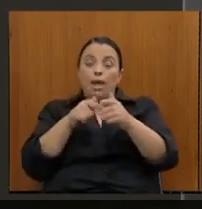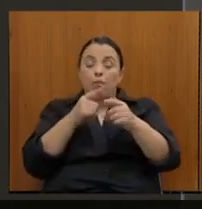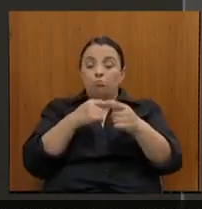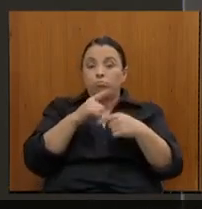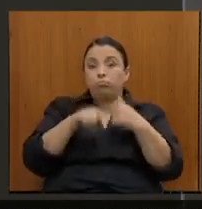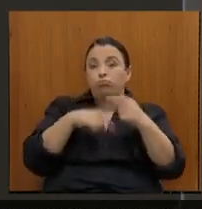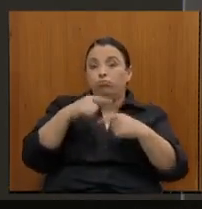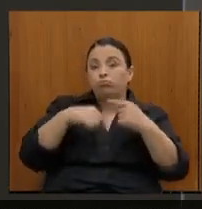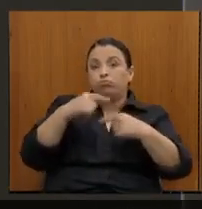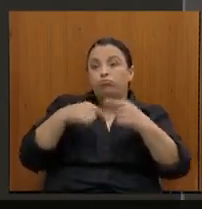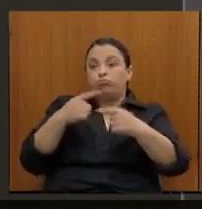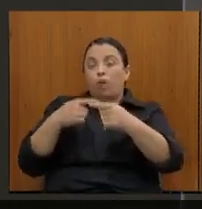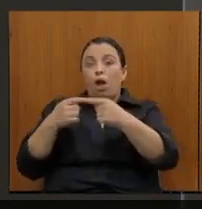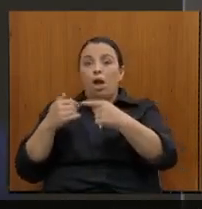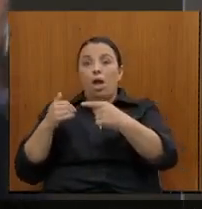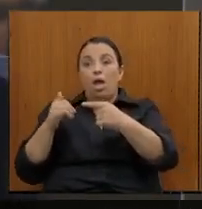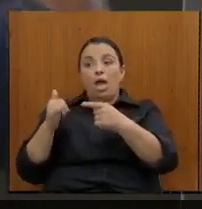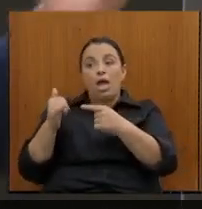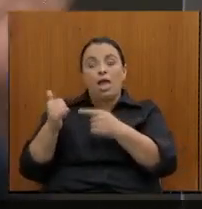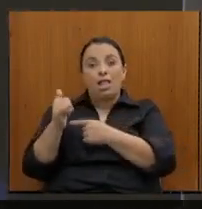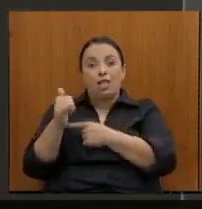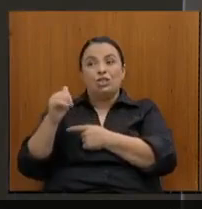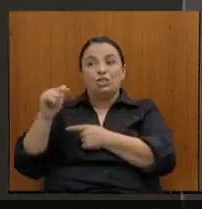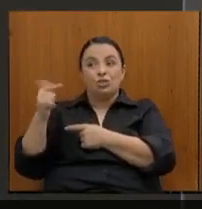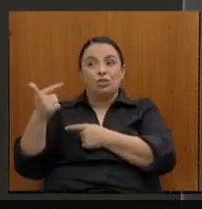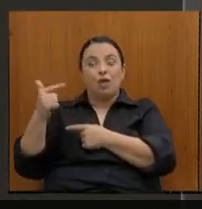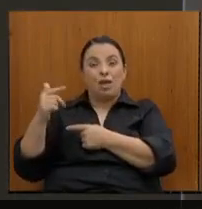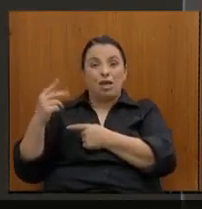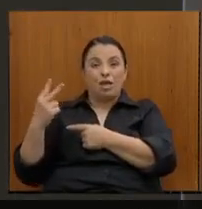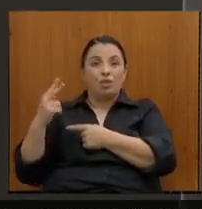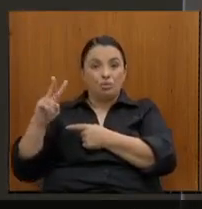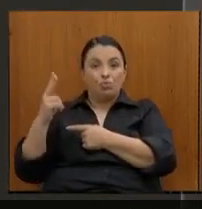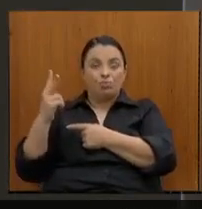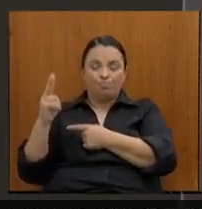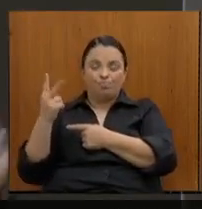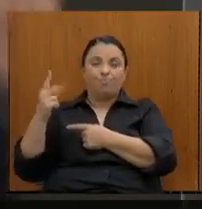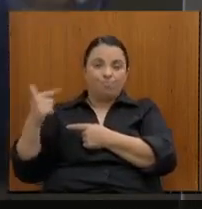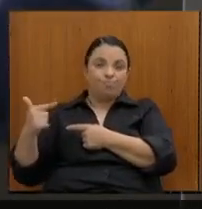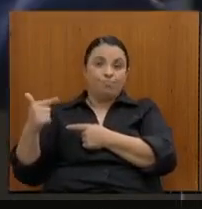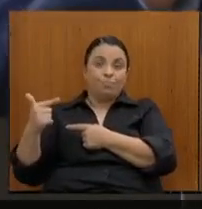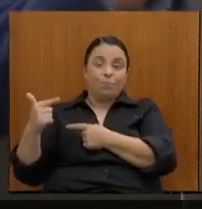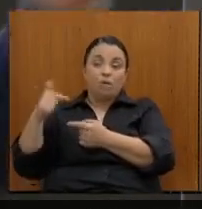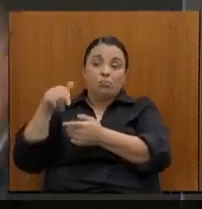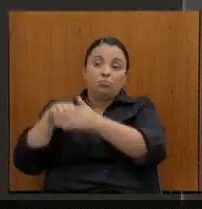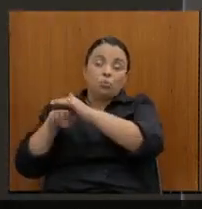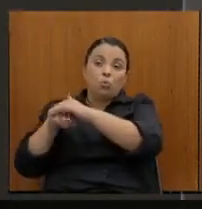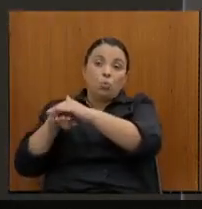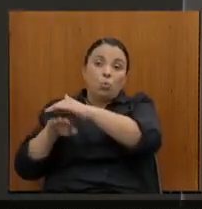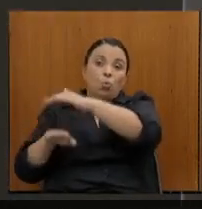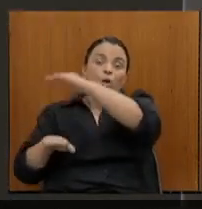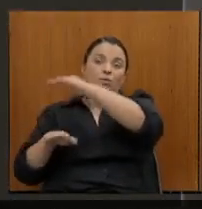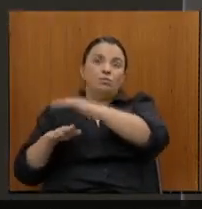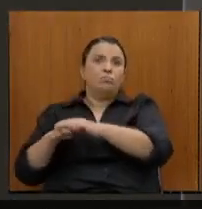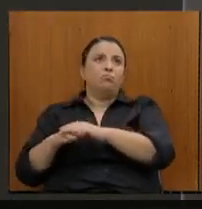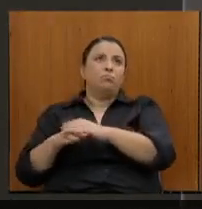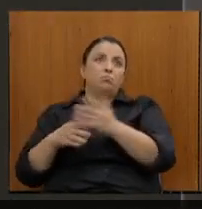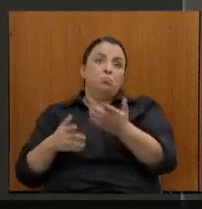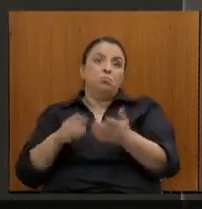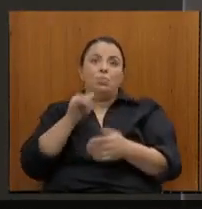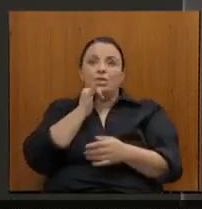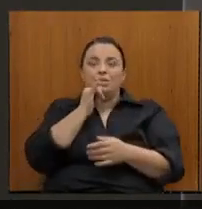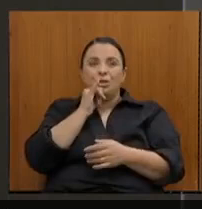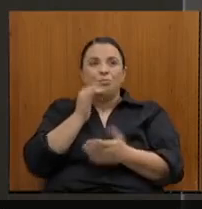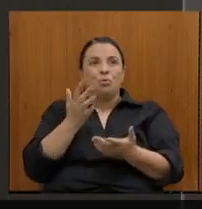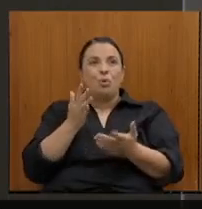você não você não tem a luz do sol ou não tem a força dos Ventos gerando ele cidade especificamente no